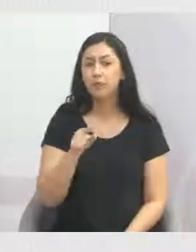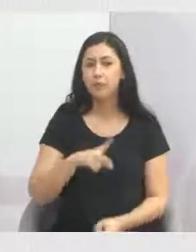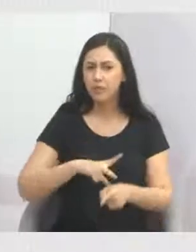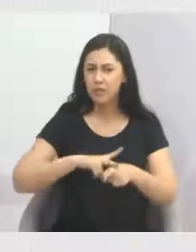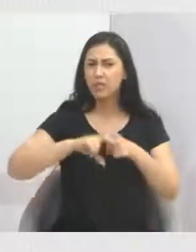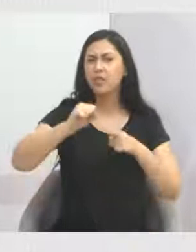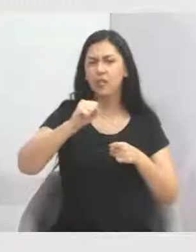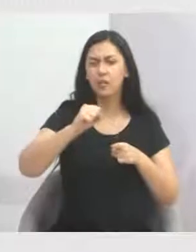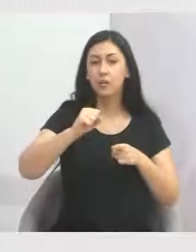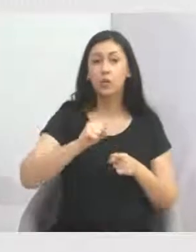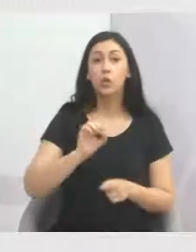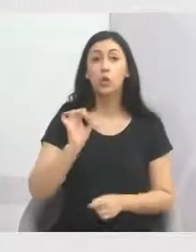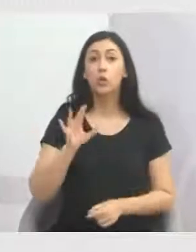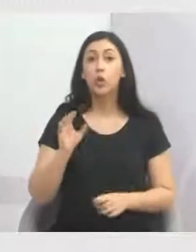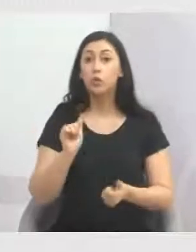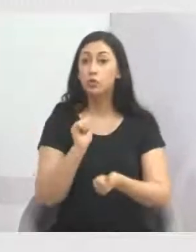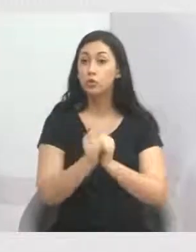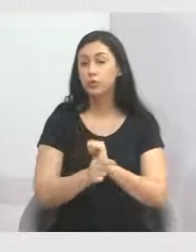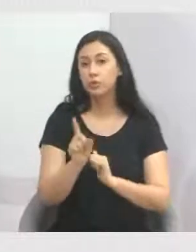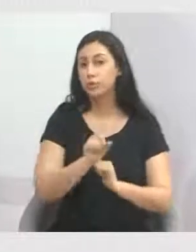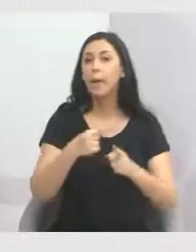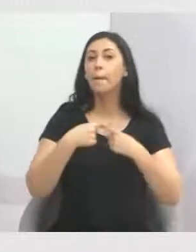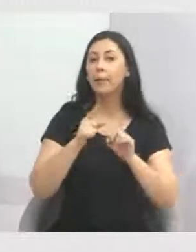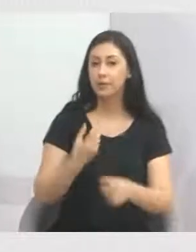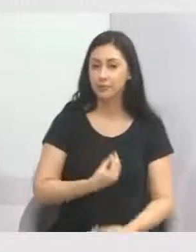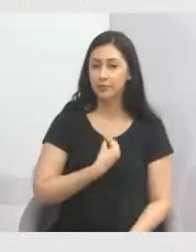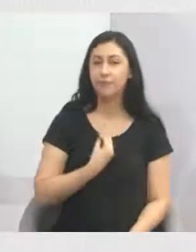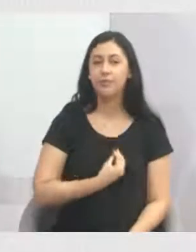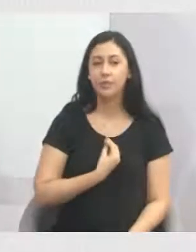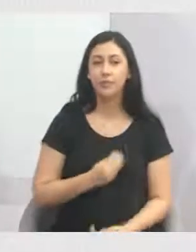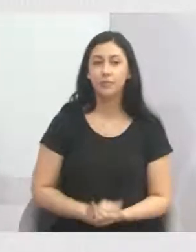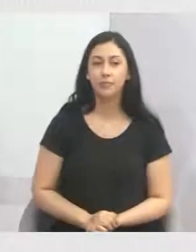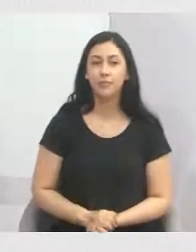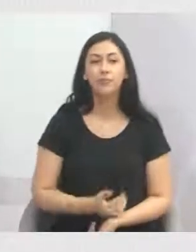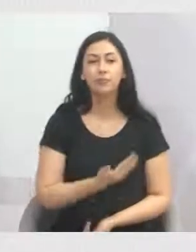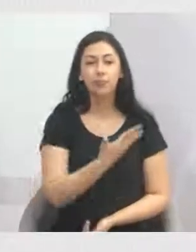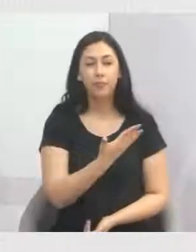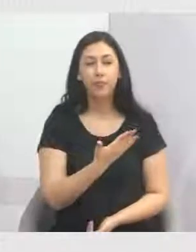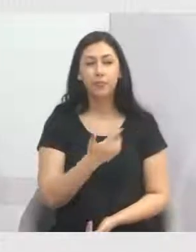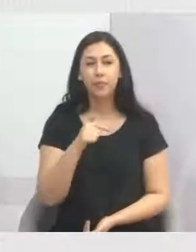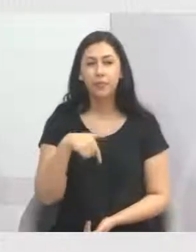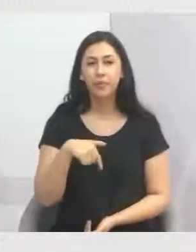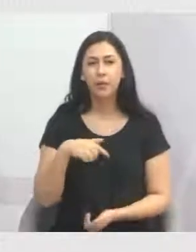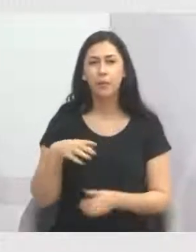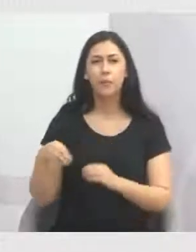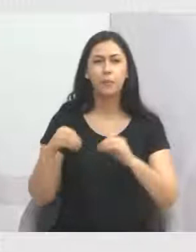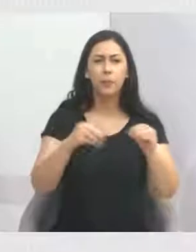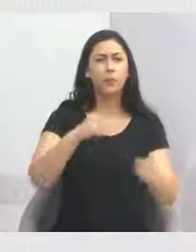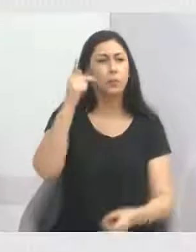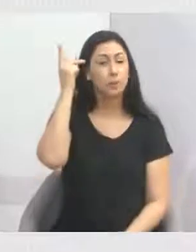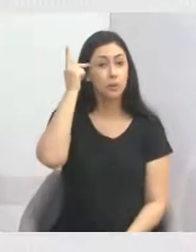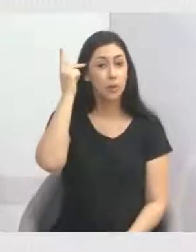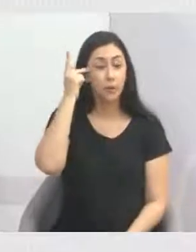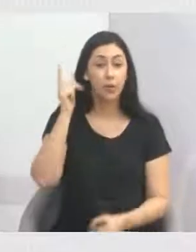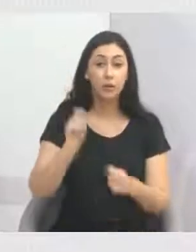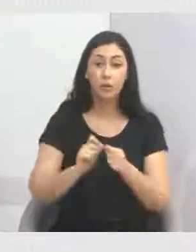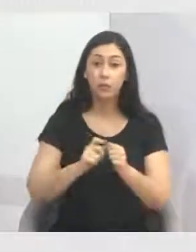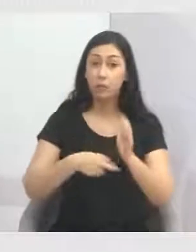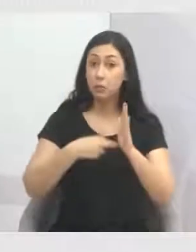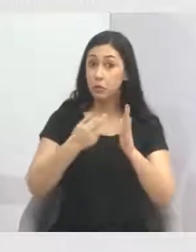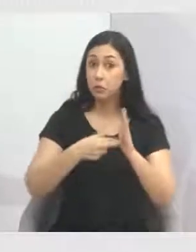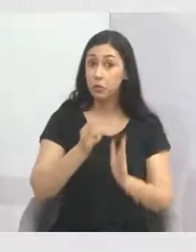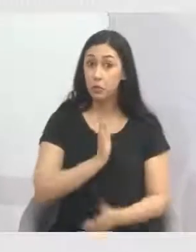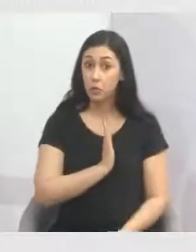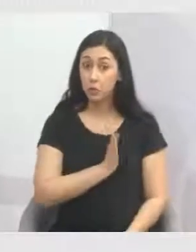campeão, não só no esporte, como na vida. Esse menino aí saiu daqui, foi para São Paulo fazer uma cirurgia do